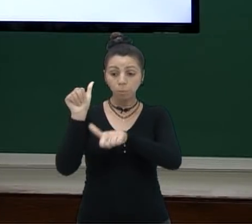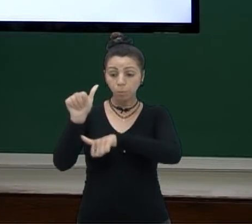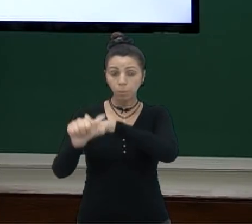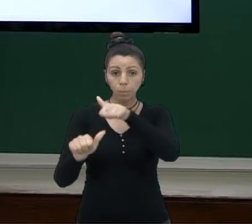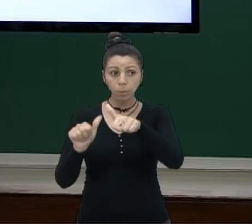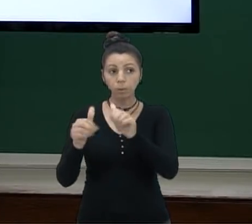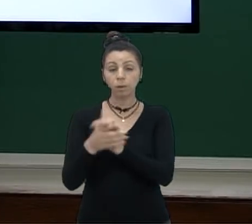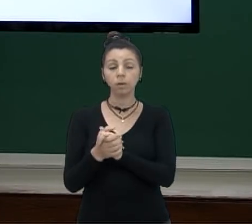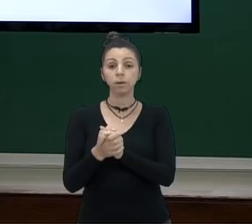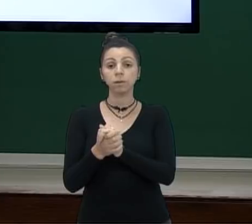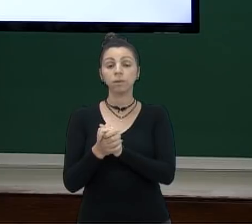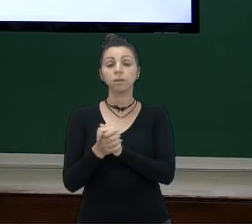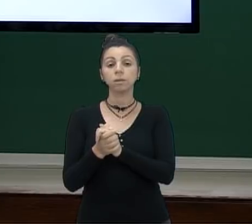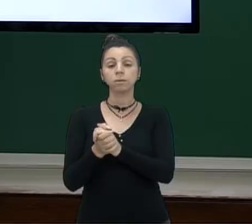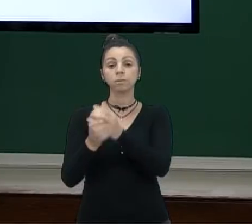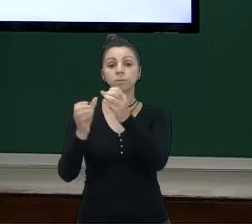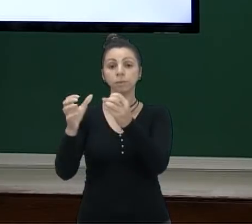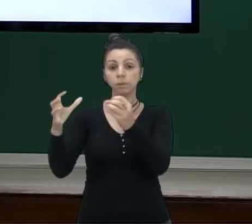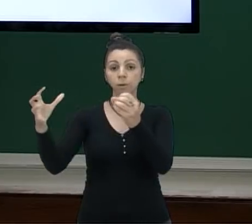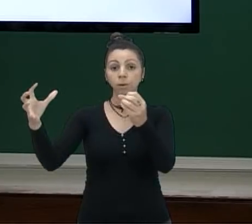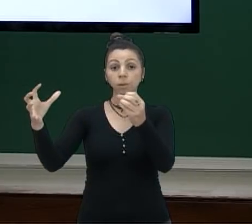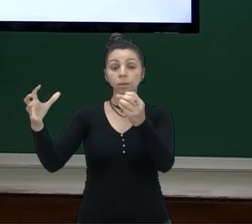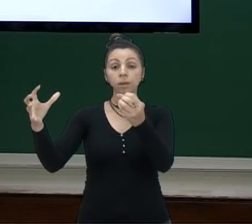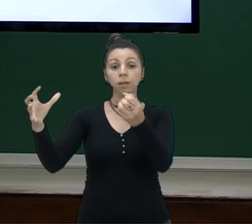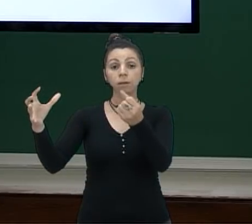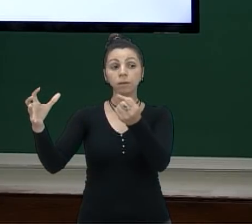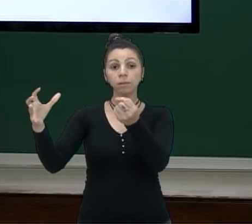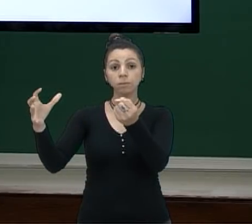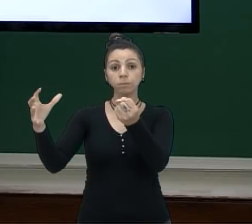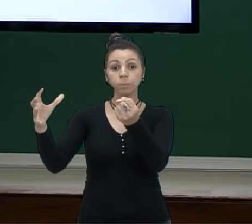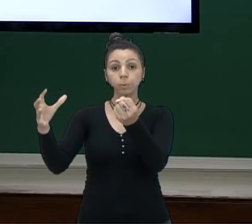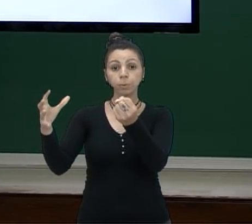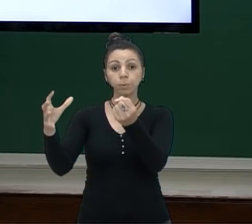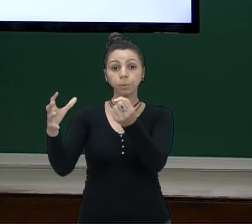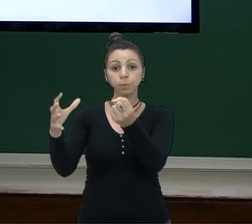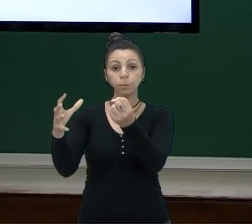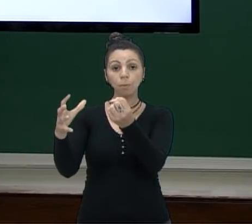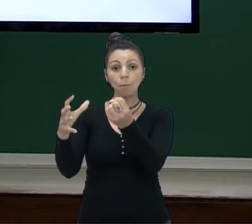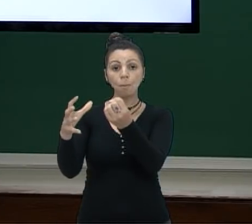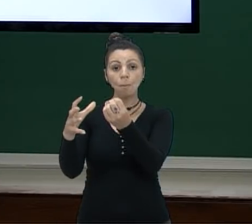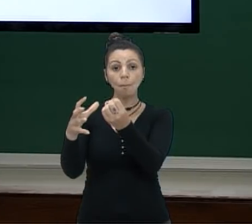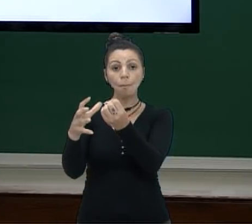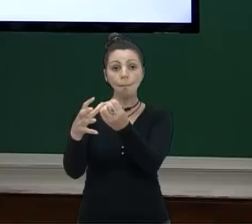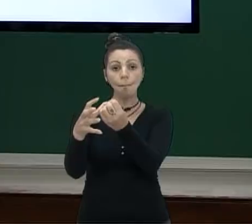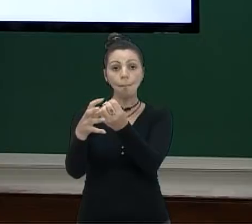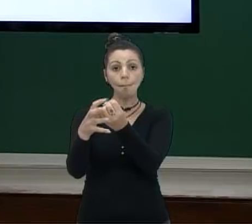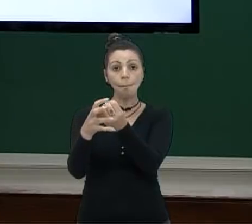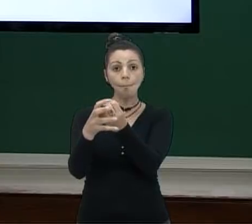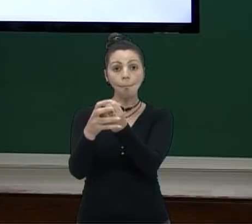bexiga agora, ó. O volume também está mudando, é variável.